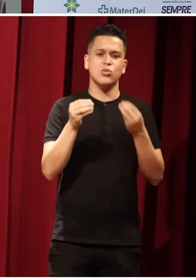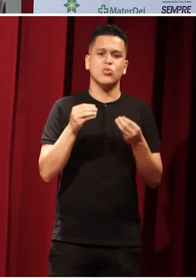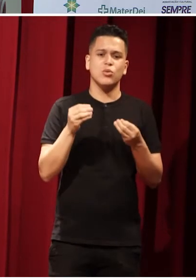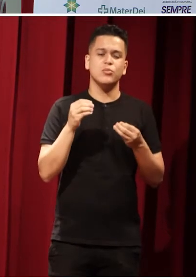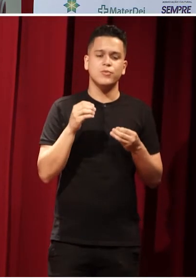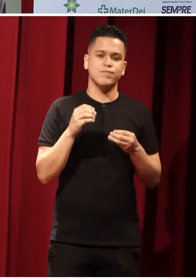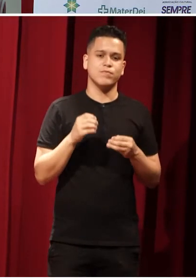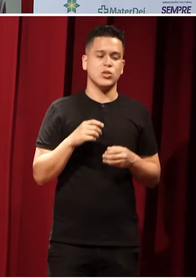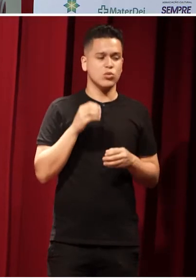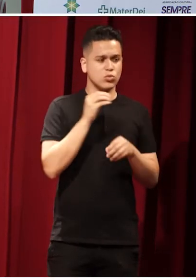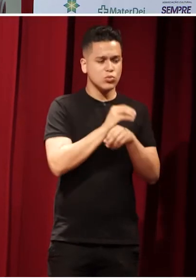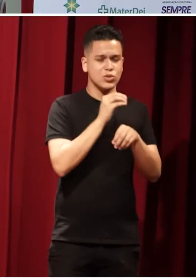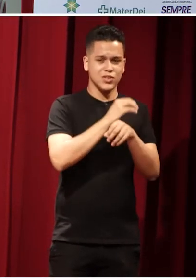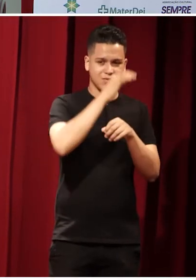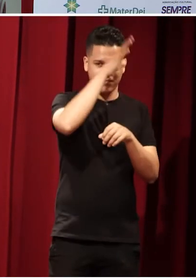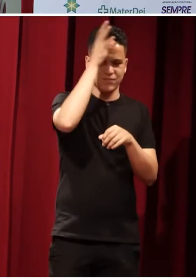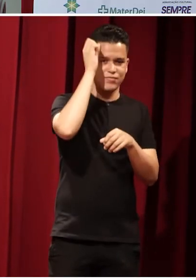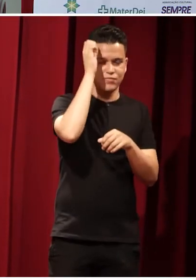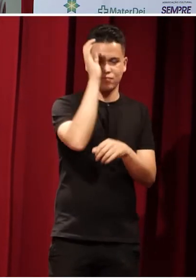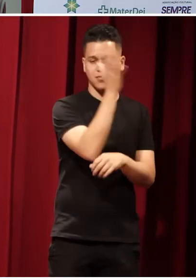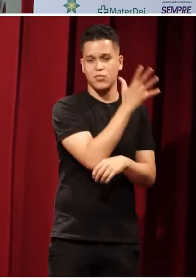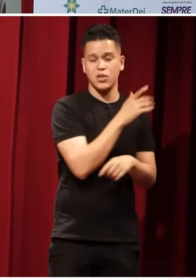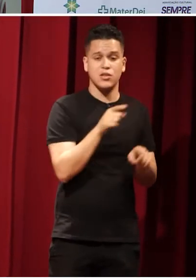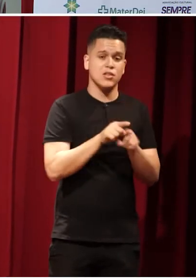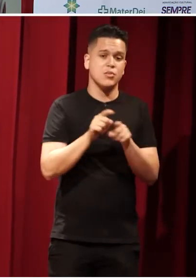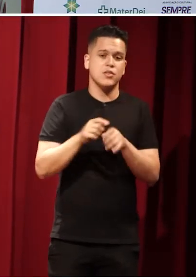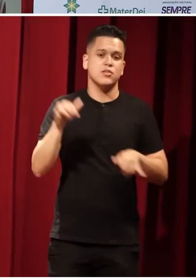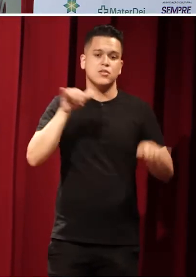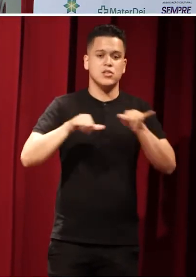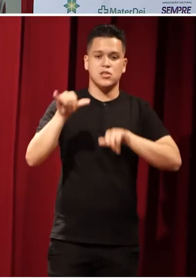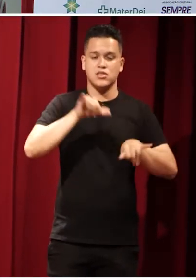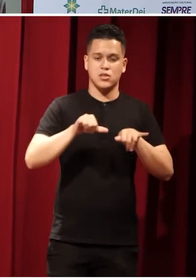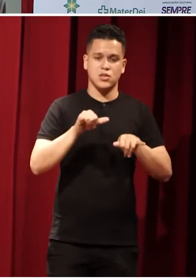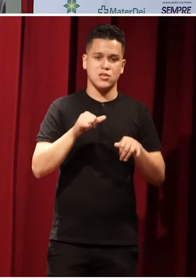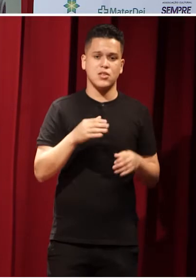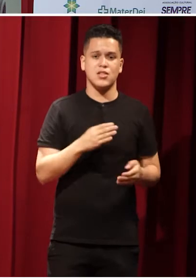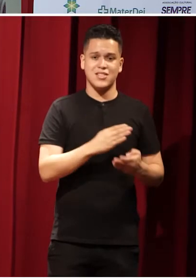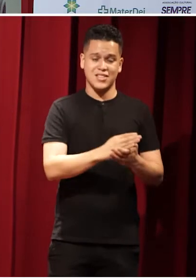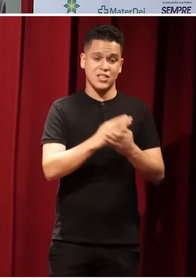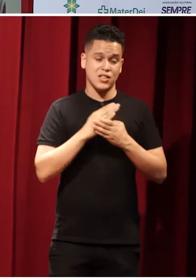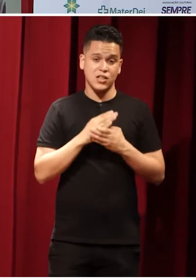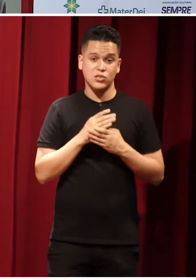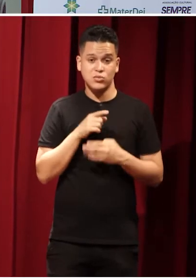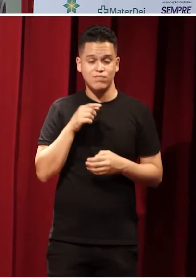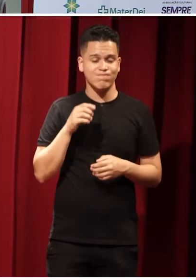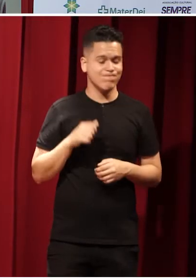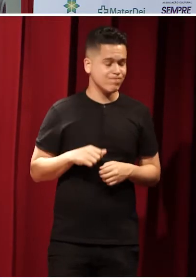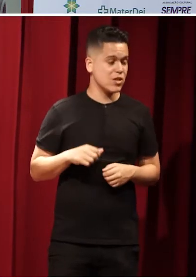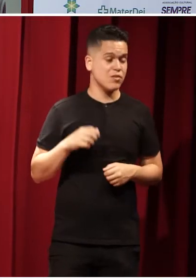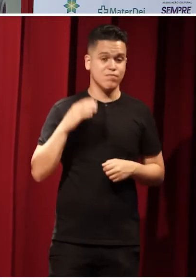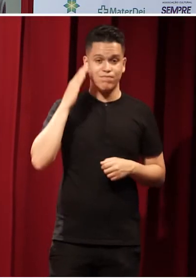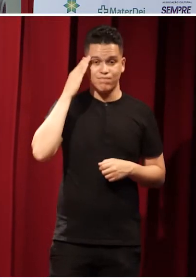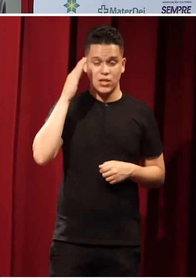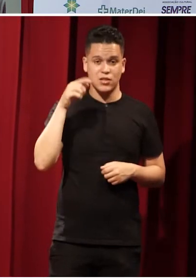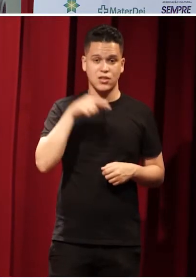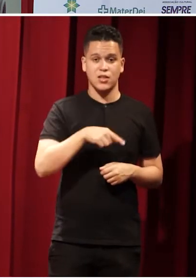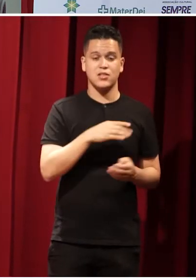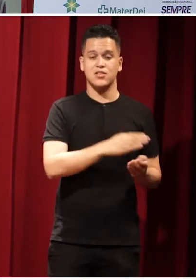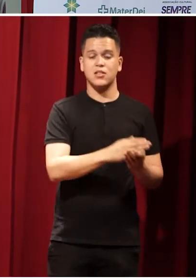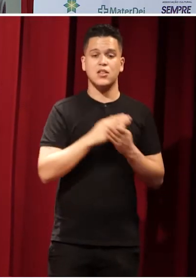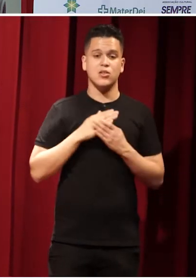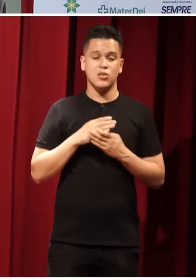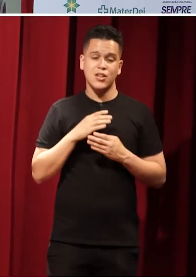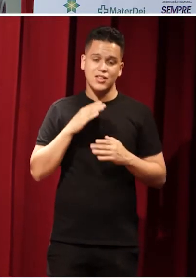a contribuição dos cientistas e dos ativistas vem sendo internacionalmente cada vez mais